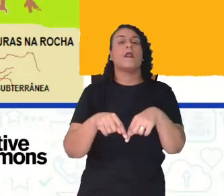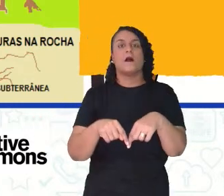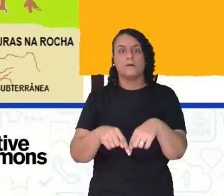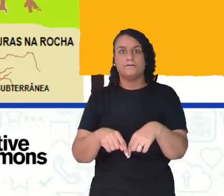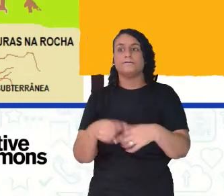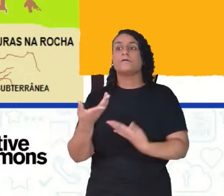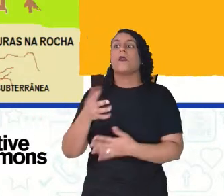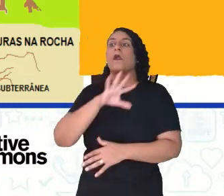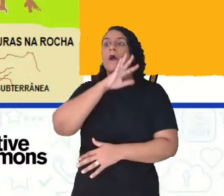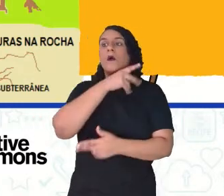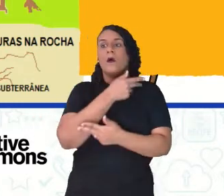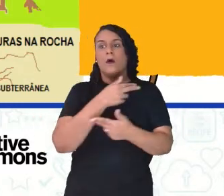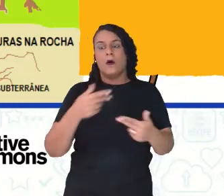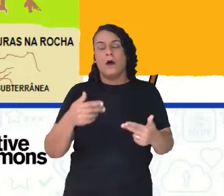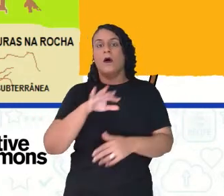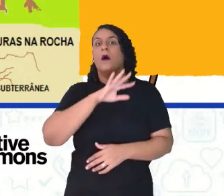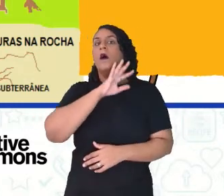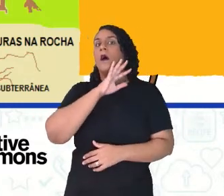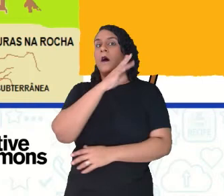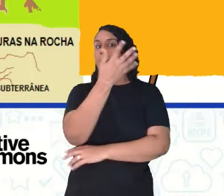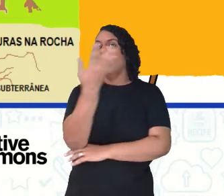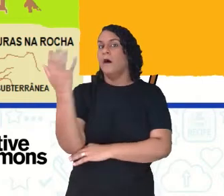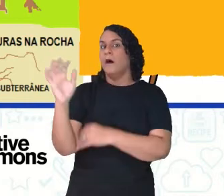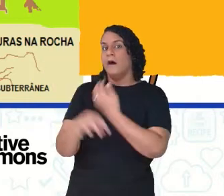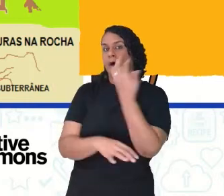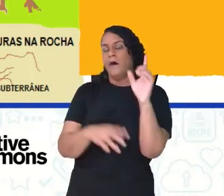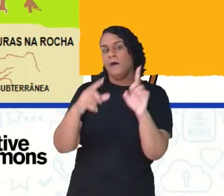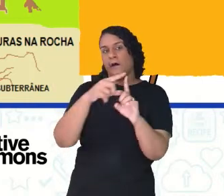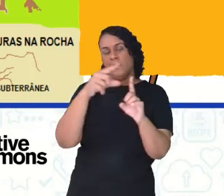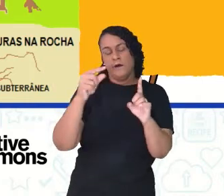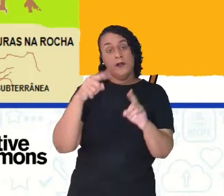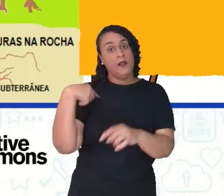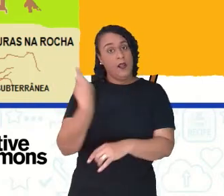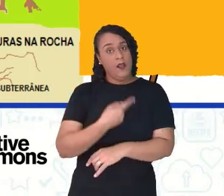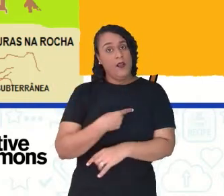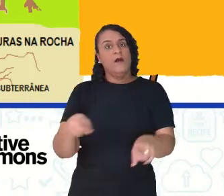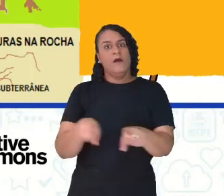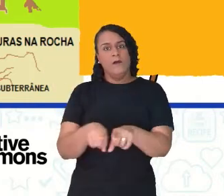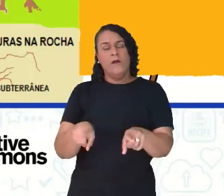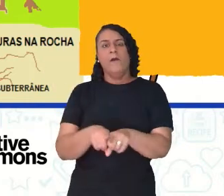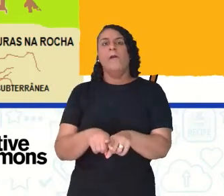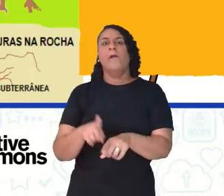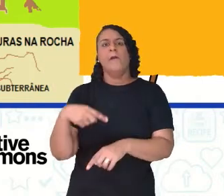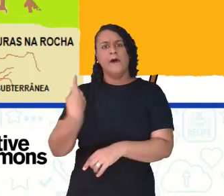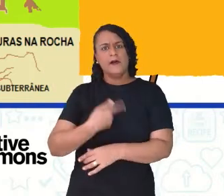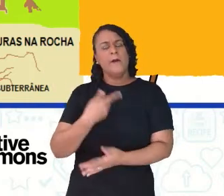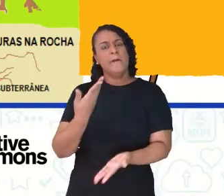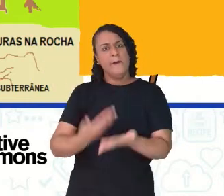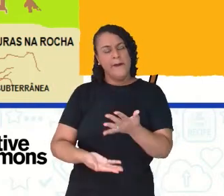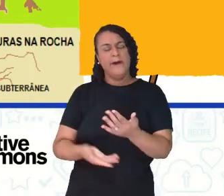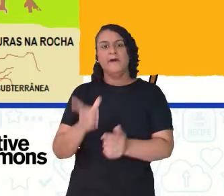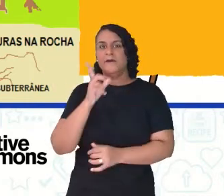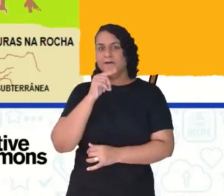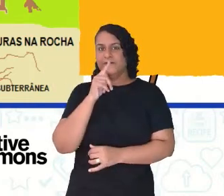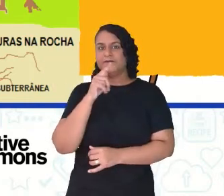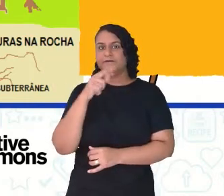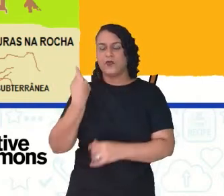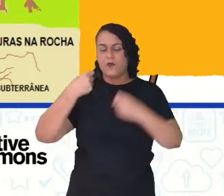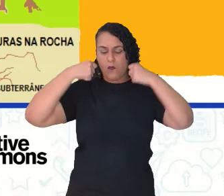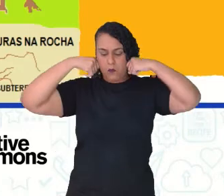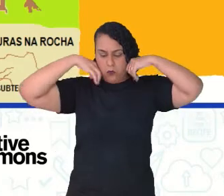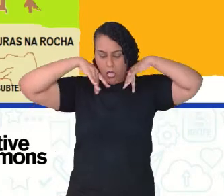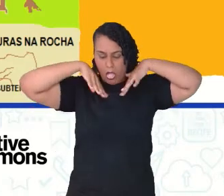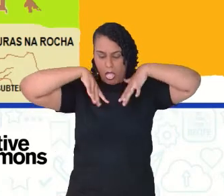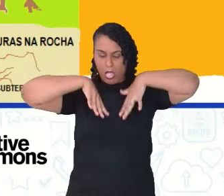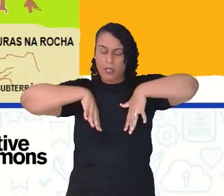dos animais e das plantas, a nossa evaporação. A gente está perdendo água também quando transpiramos. E essa